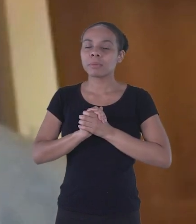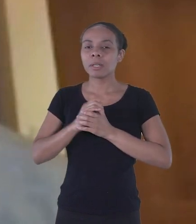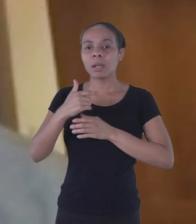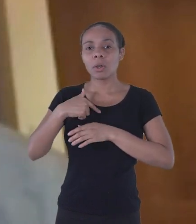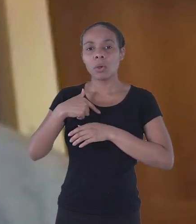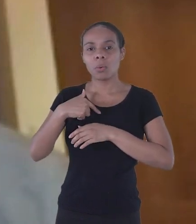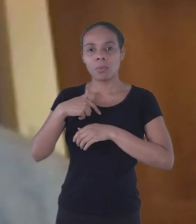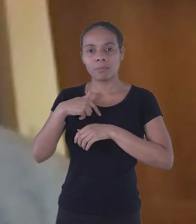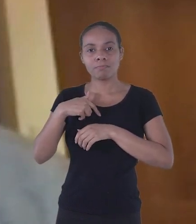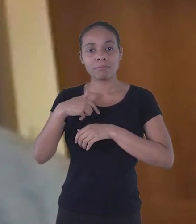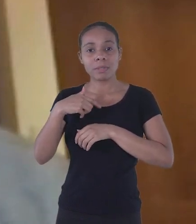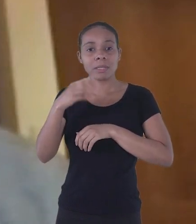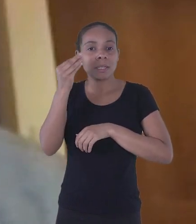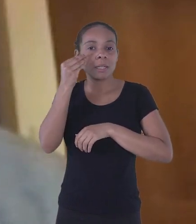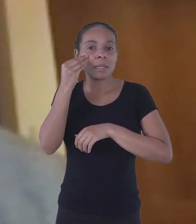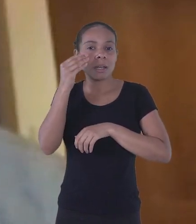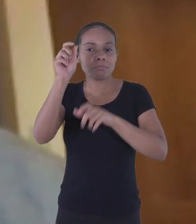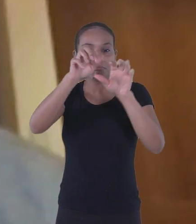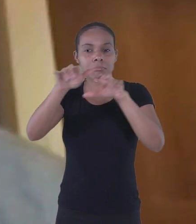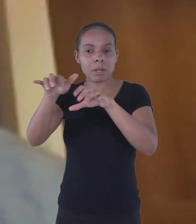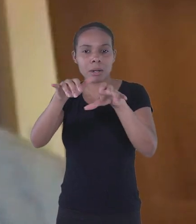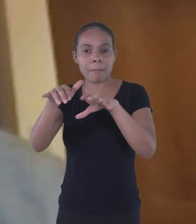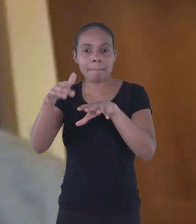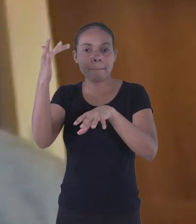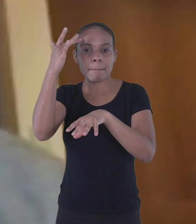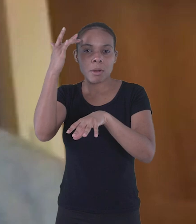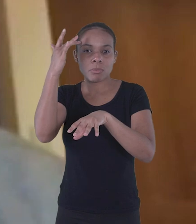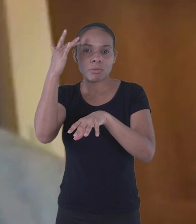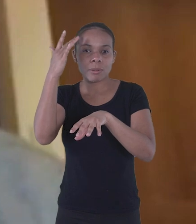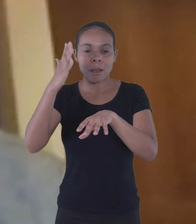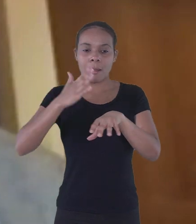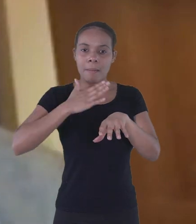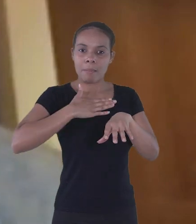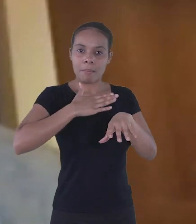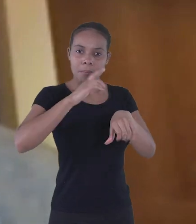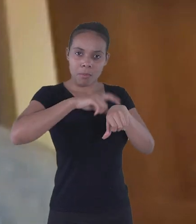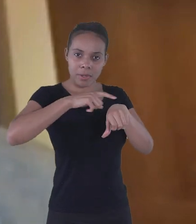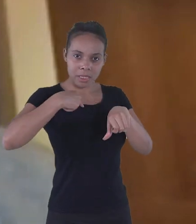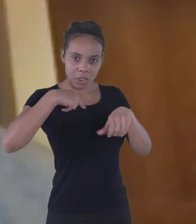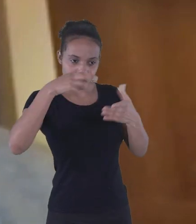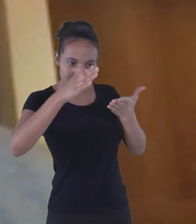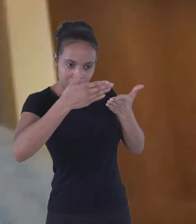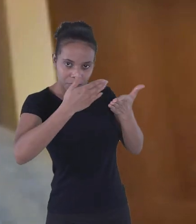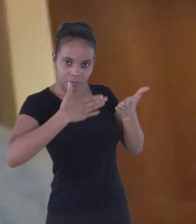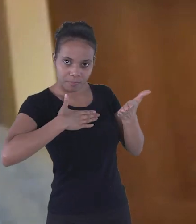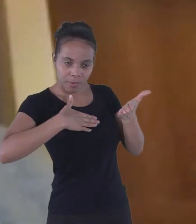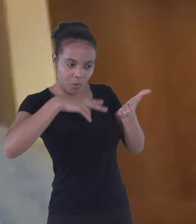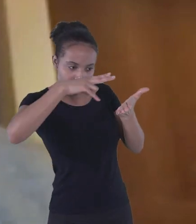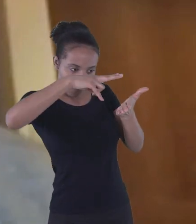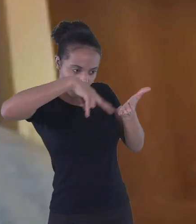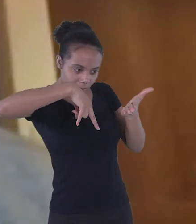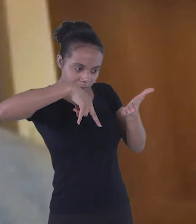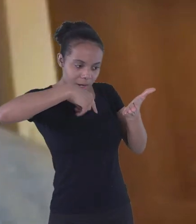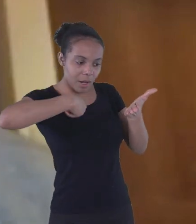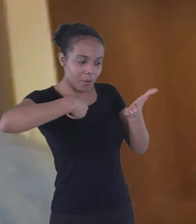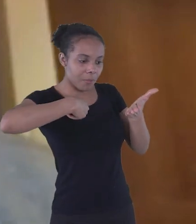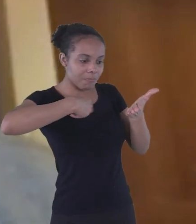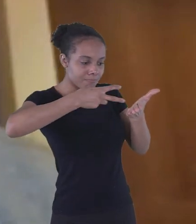meu livro, fico muito agradecido que você vê a palavra bondade. Eu vejo a palavra